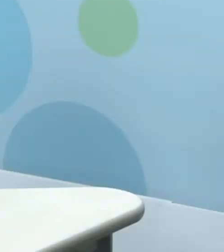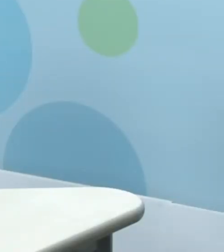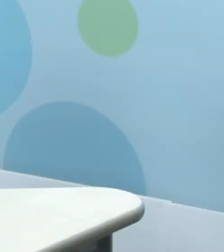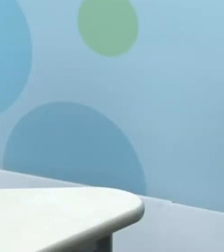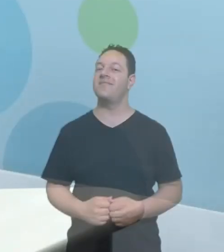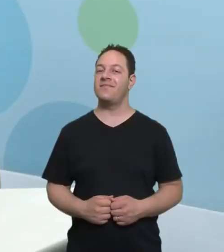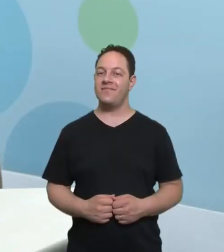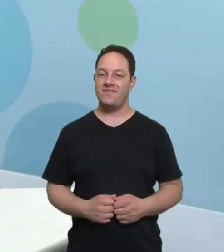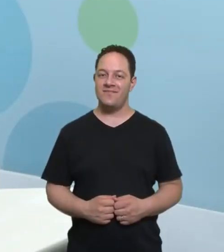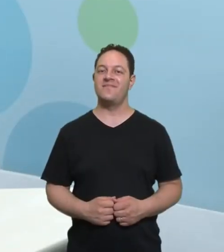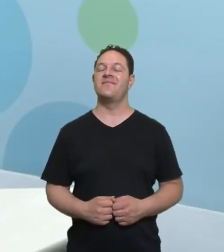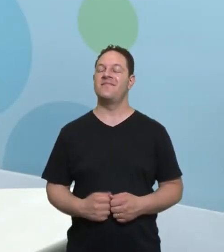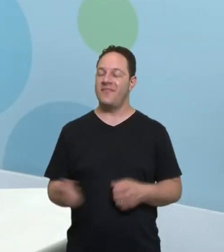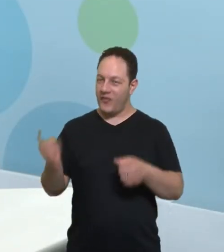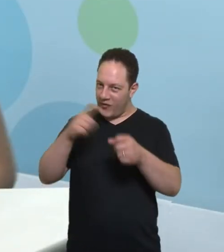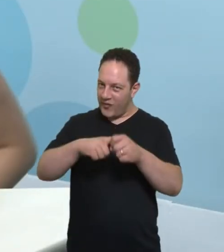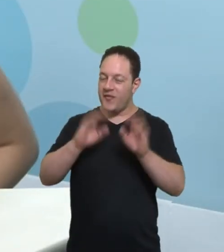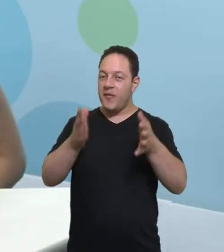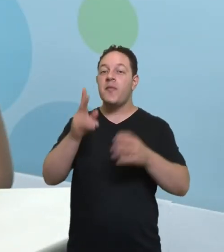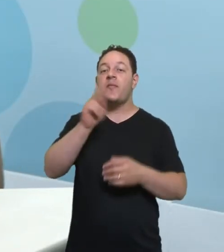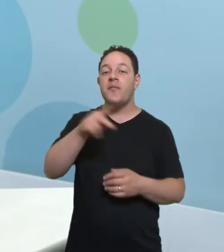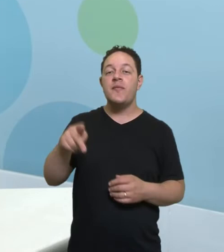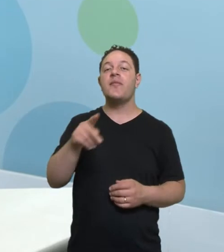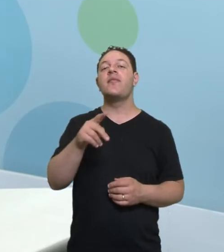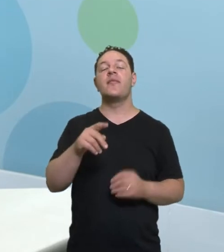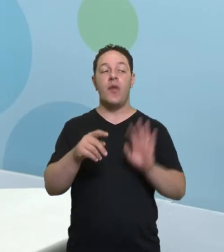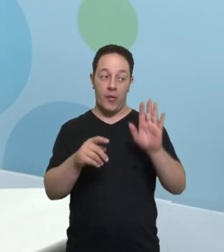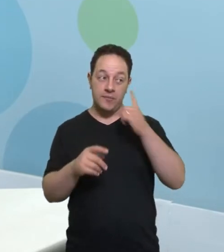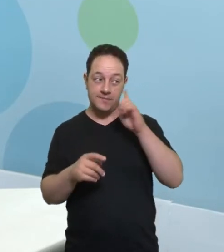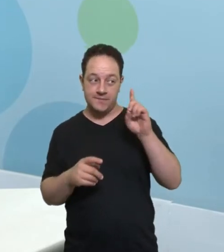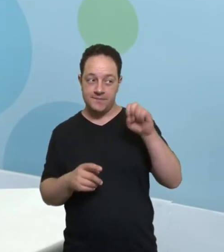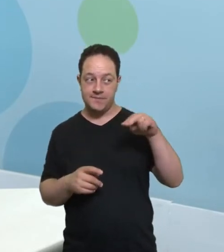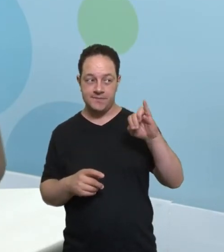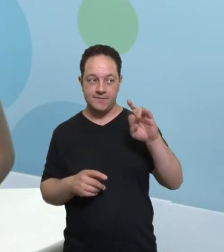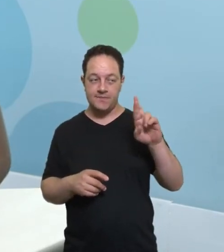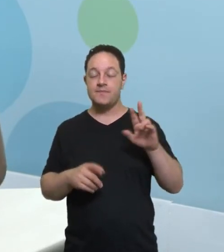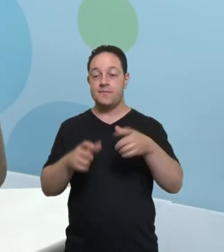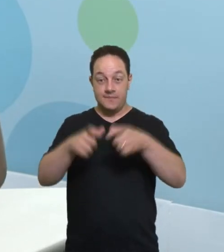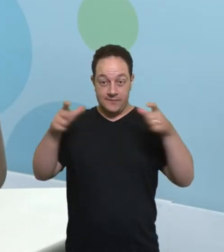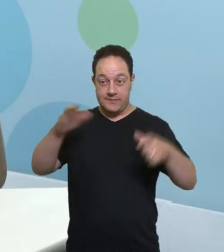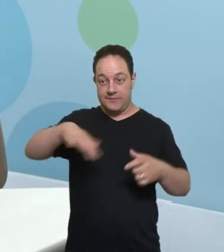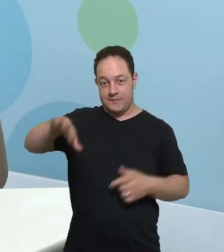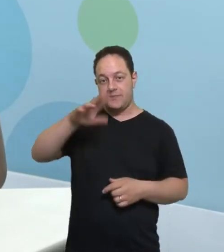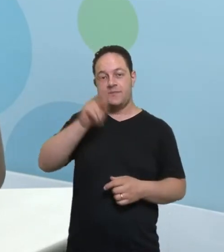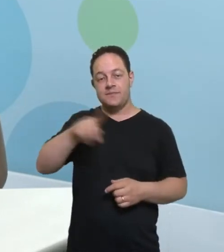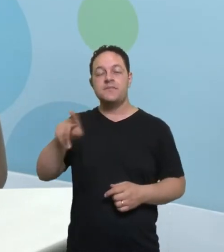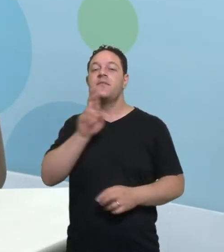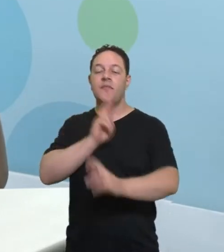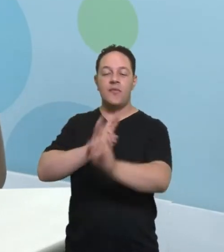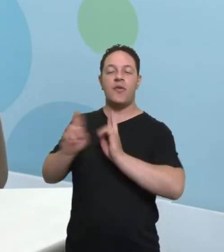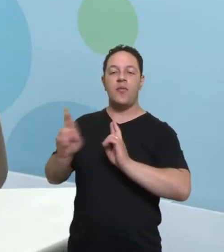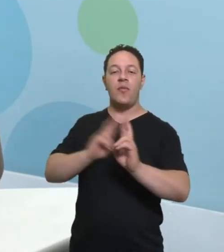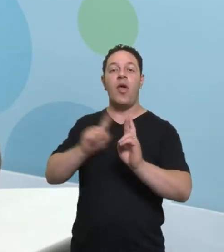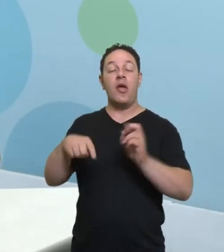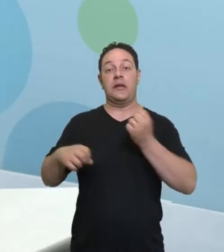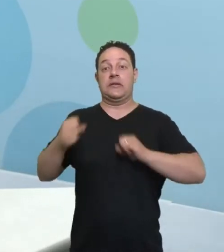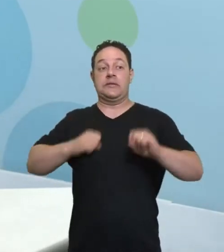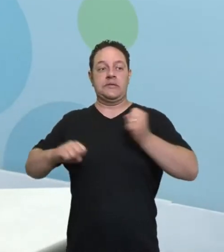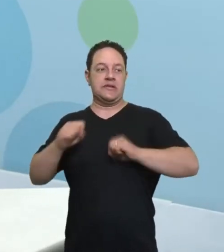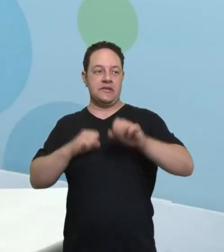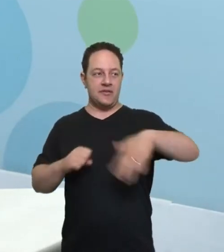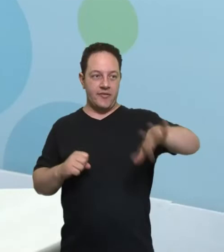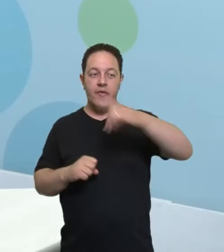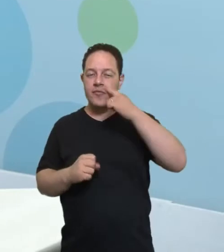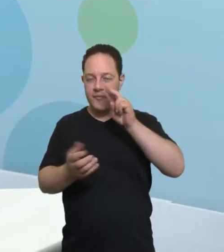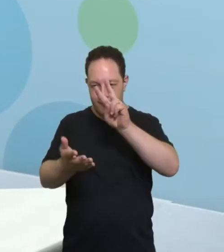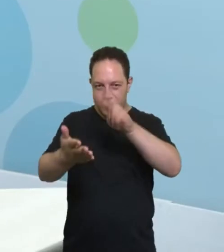e voltamos aqui professores vai estar dormir quase todos os professores responderam ansiedade então